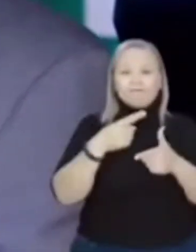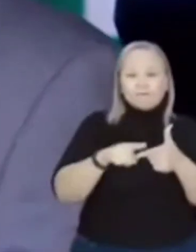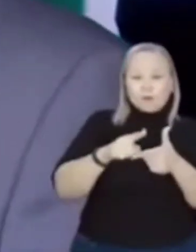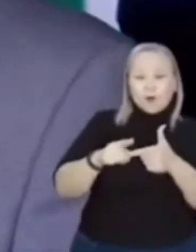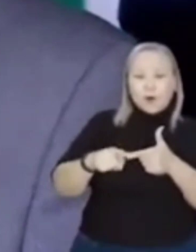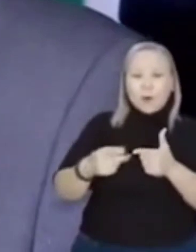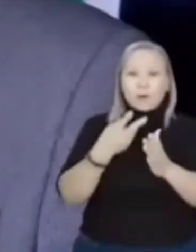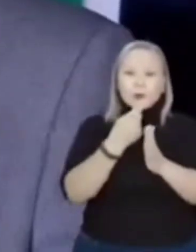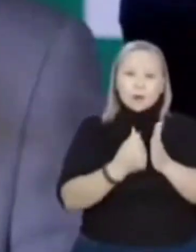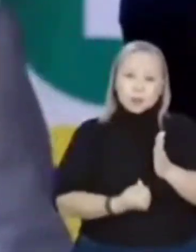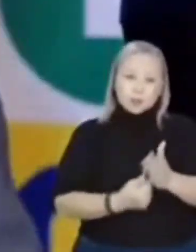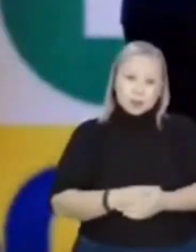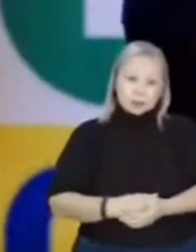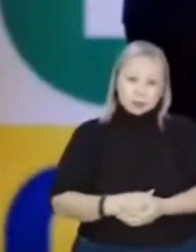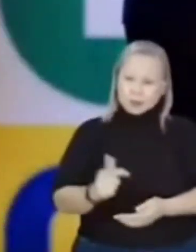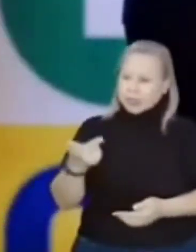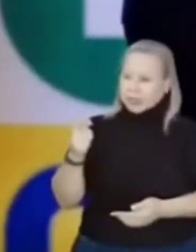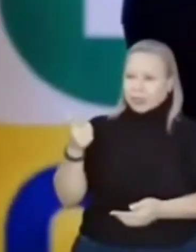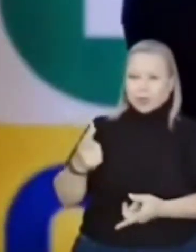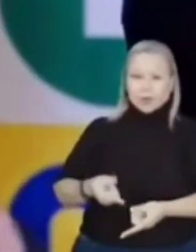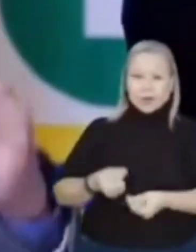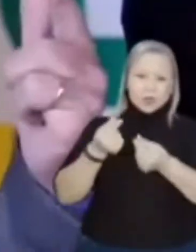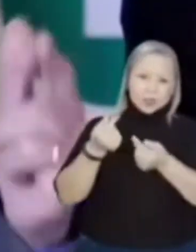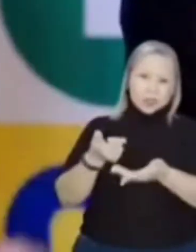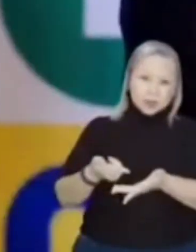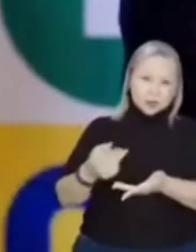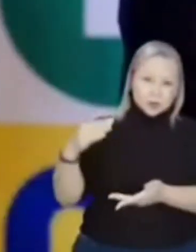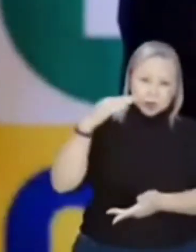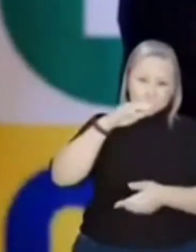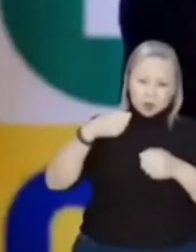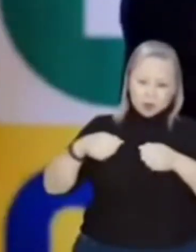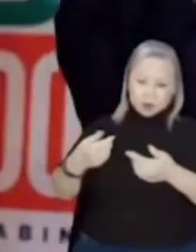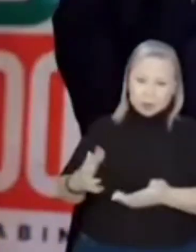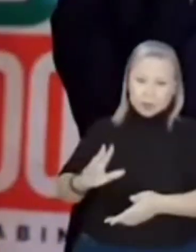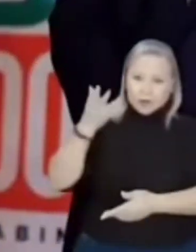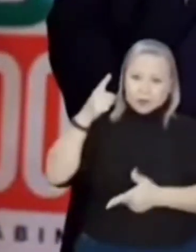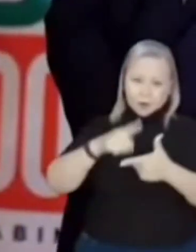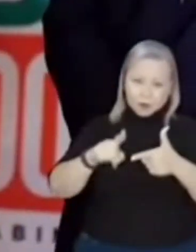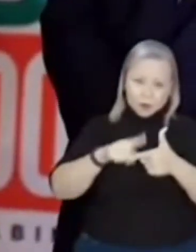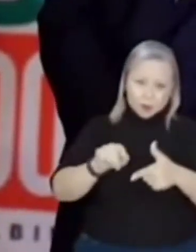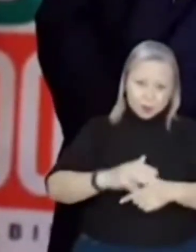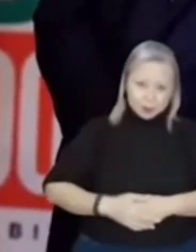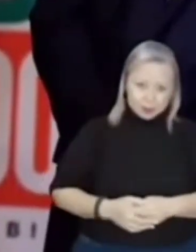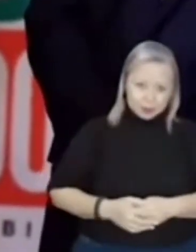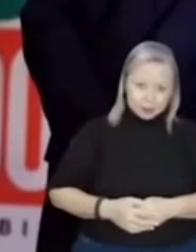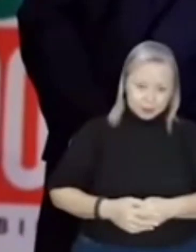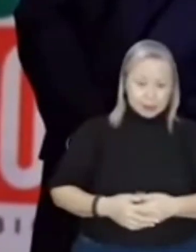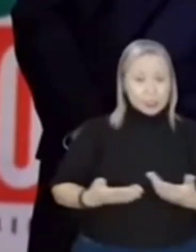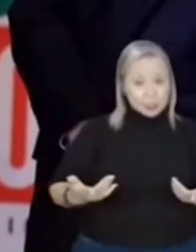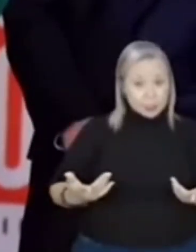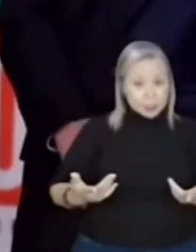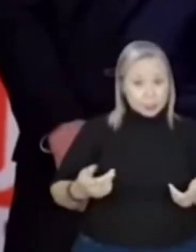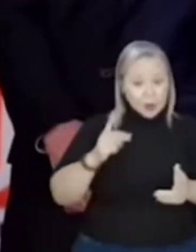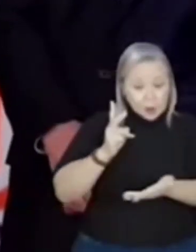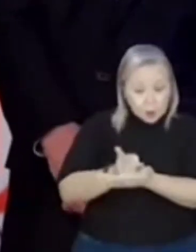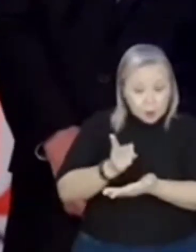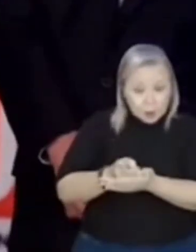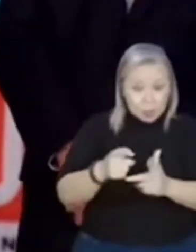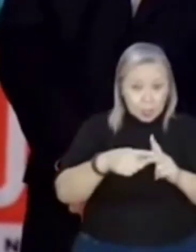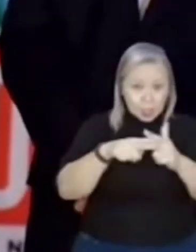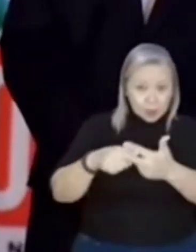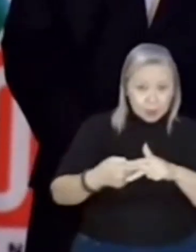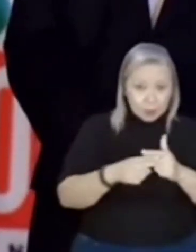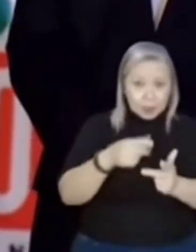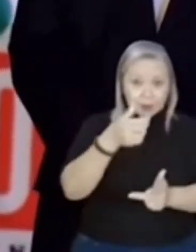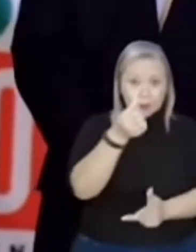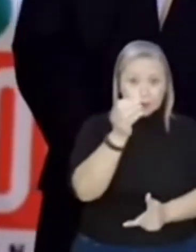para resolver os problemas que nós temos que resolver, sobretudo a manutenção dos R$ 600 de um programa que volta a ser chamado